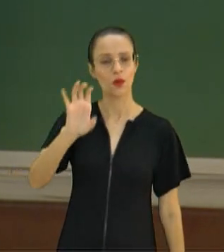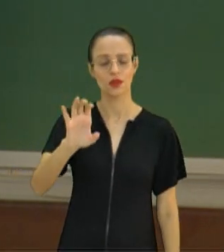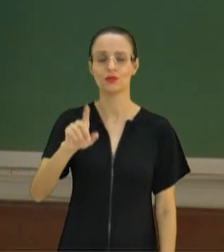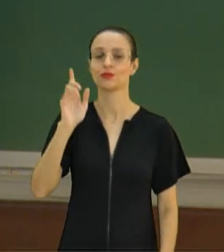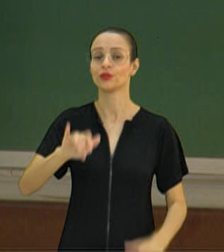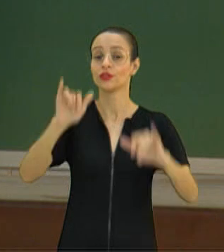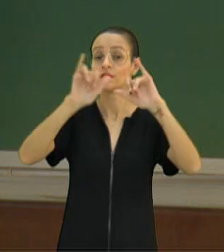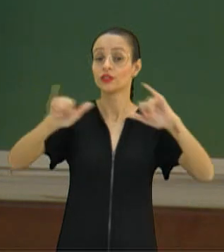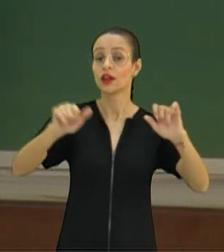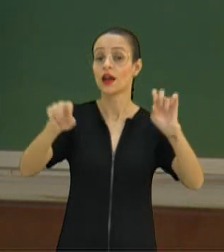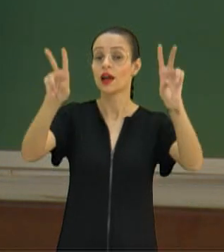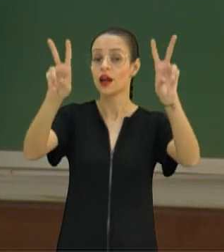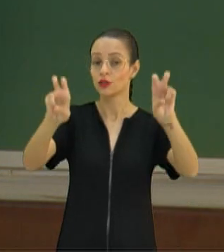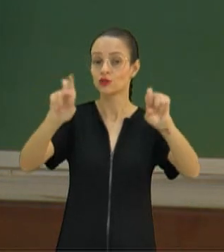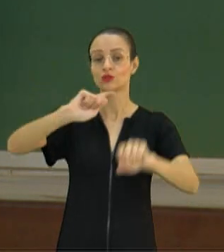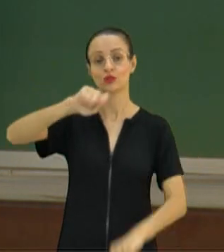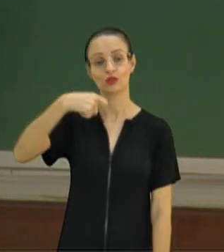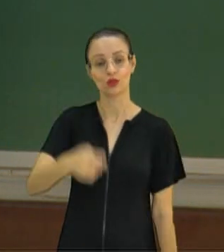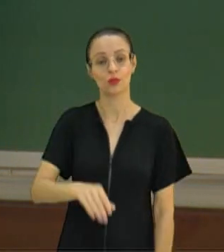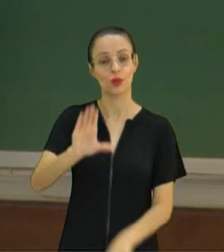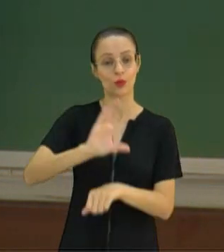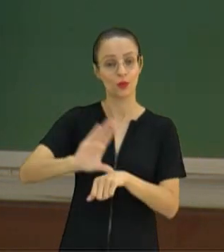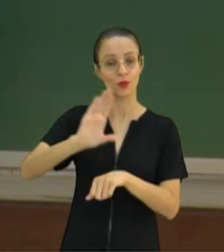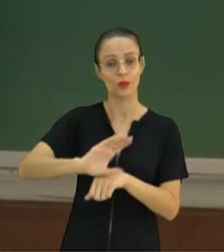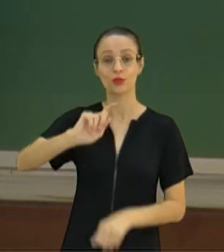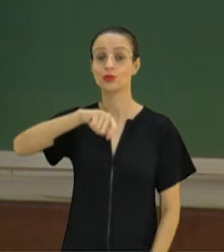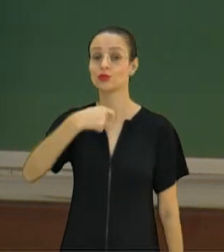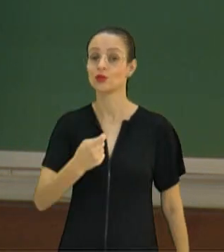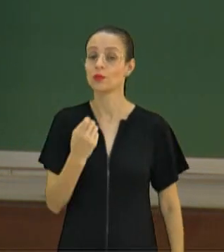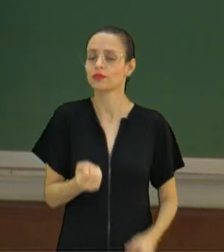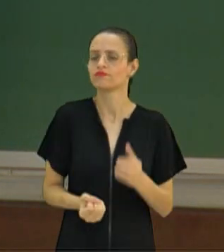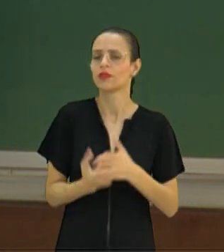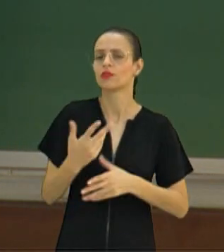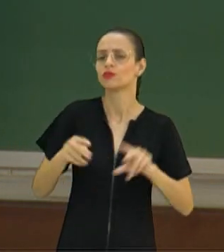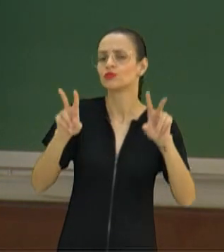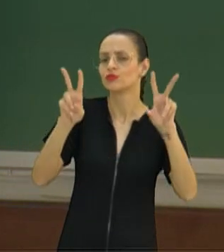tem como assunto esse curso criado sobre notícias falsas.